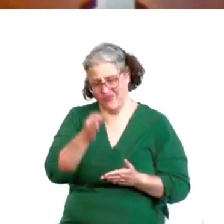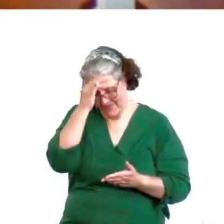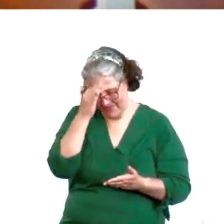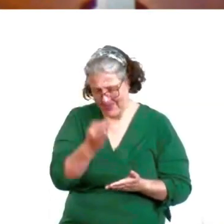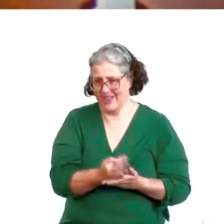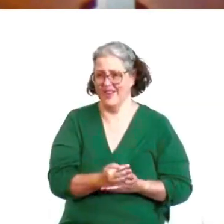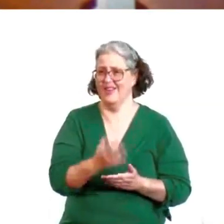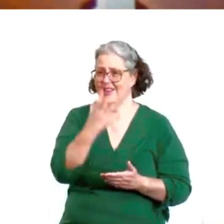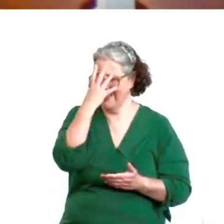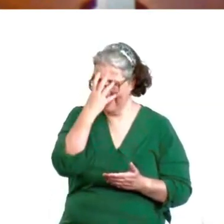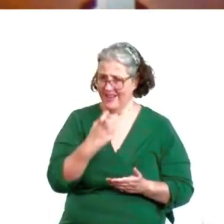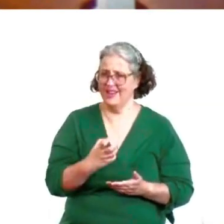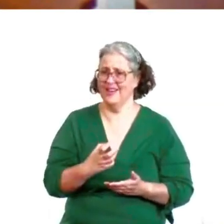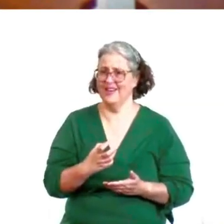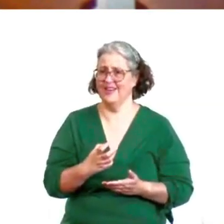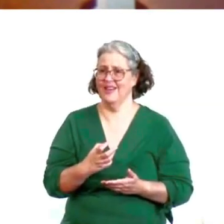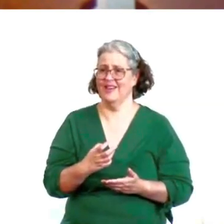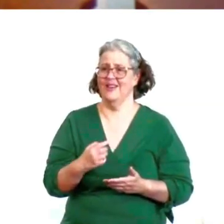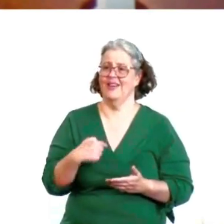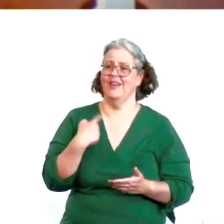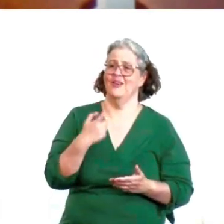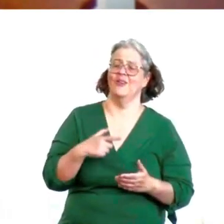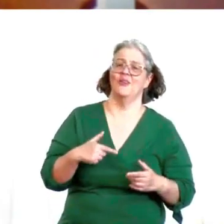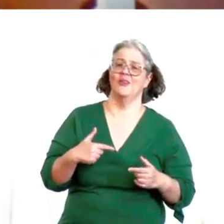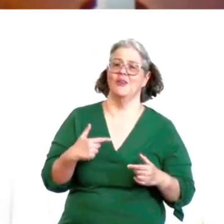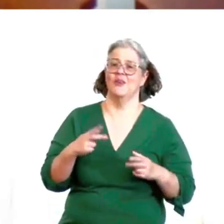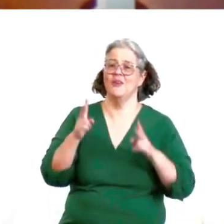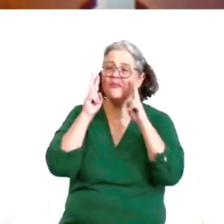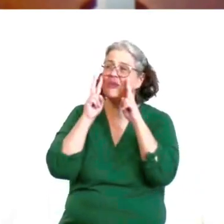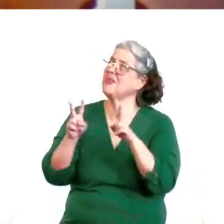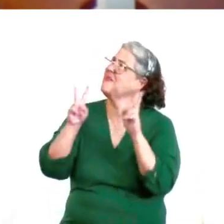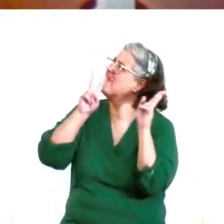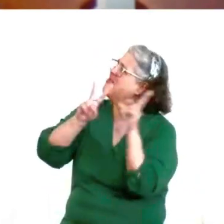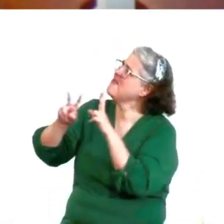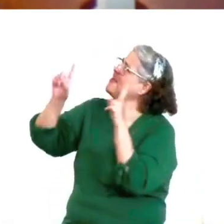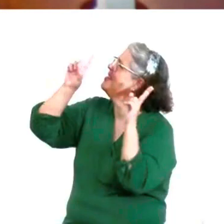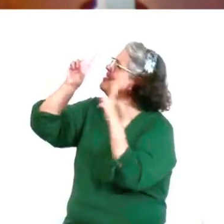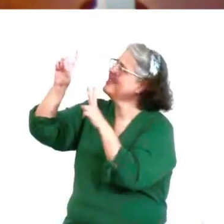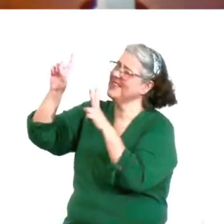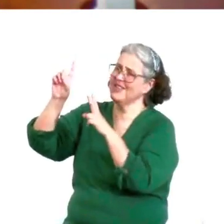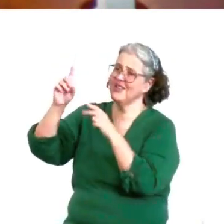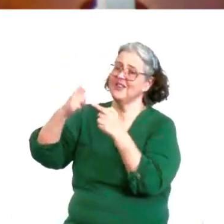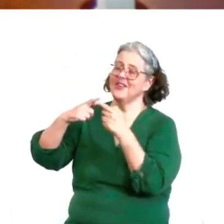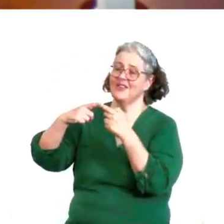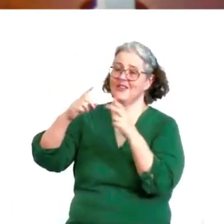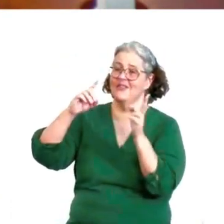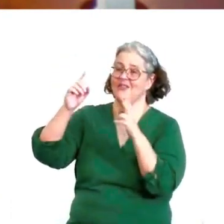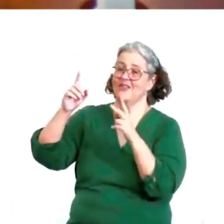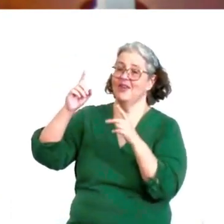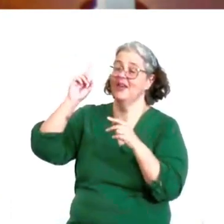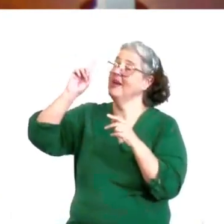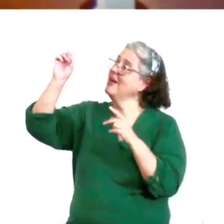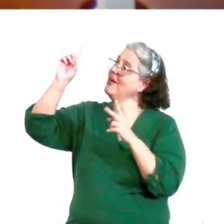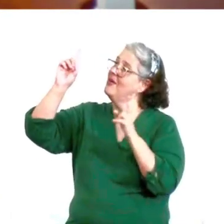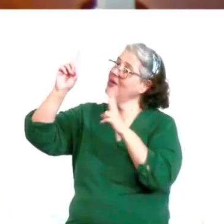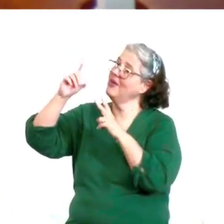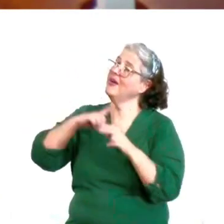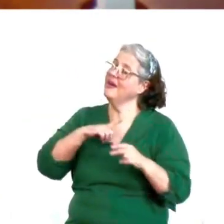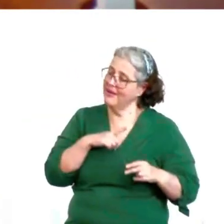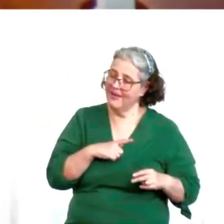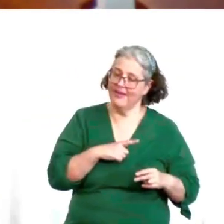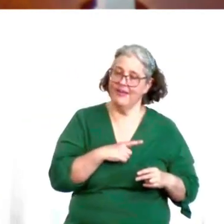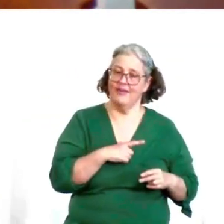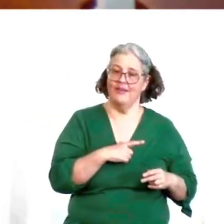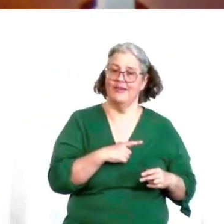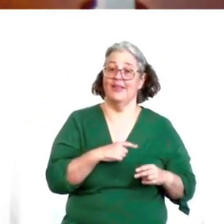uma fé que vai nos levar a enxergar o autor dela, uma fé que vai fazer com que nós tenhamos a